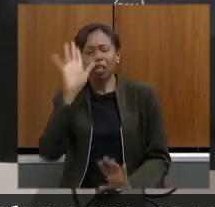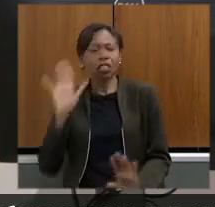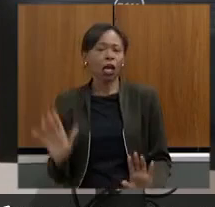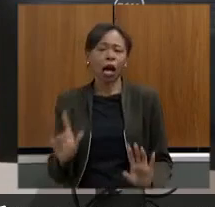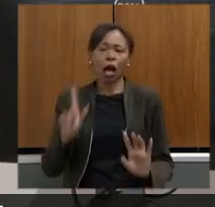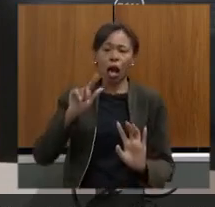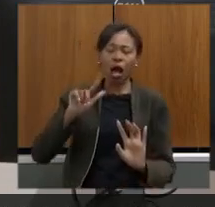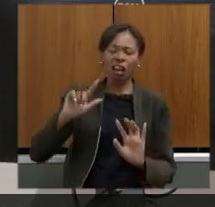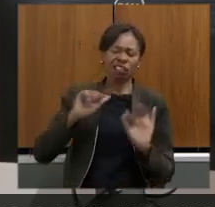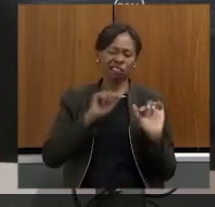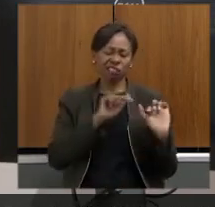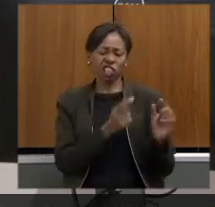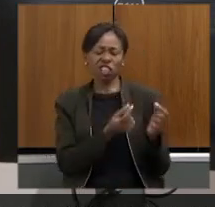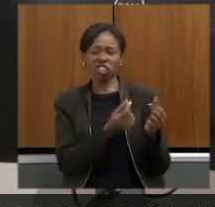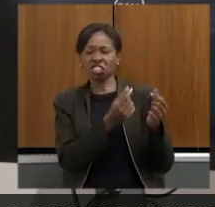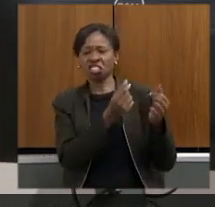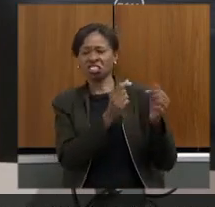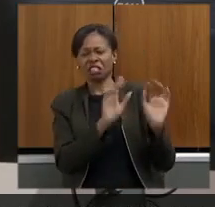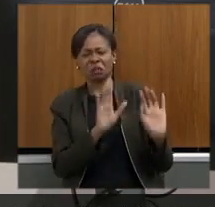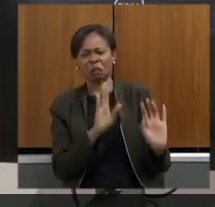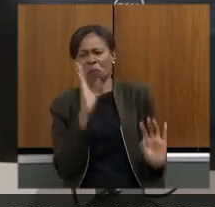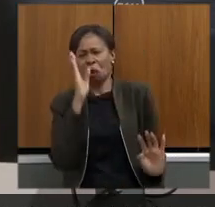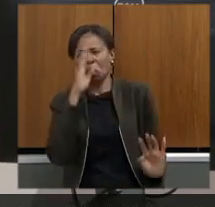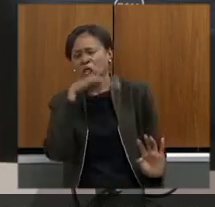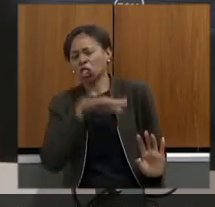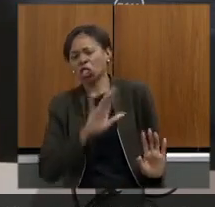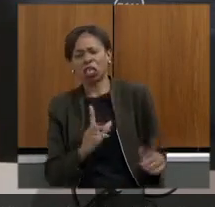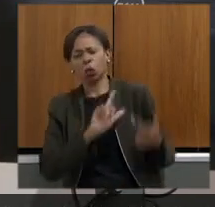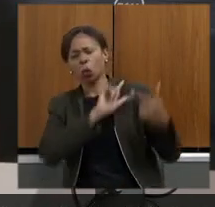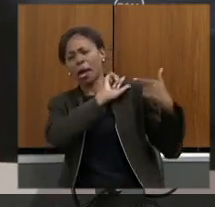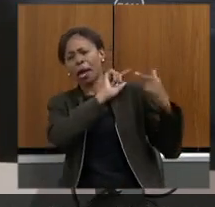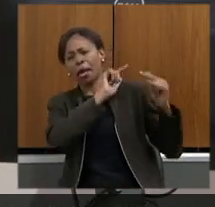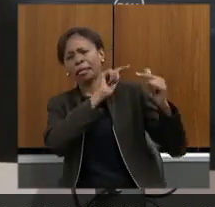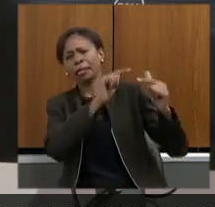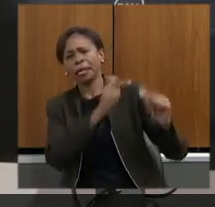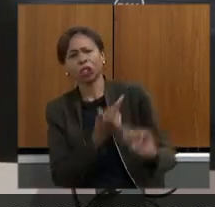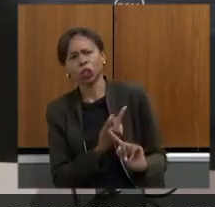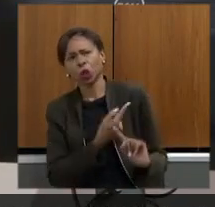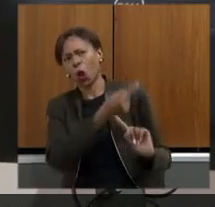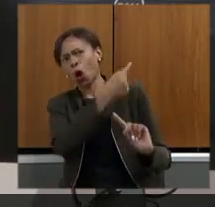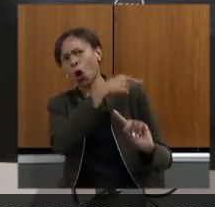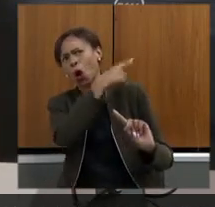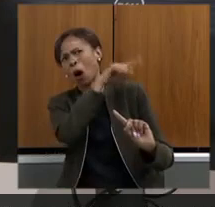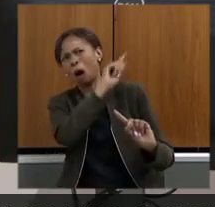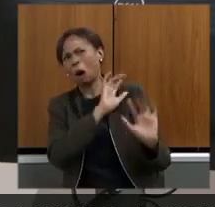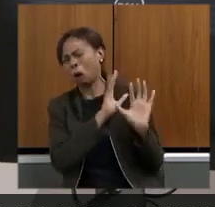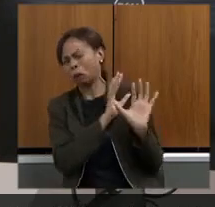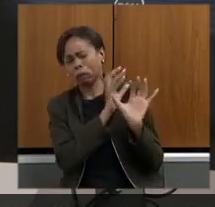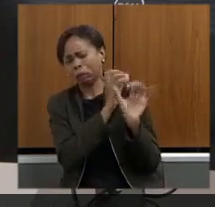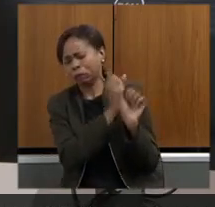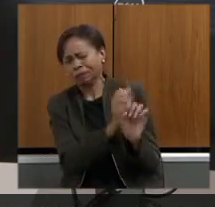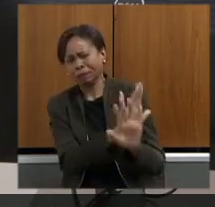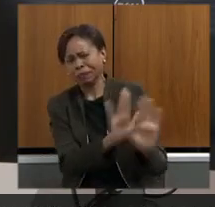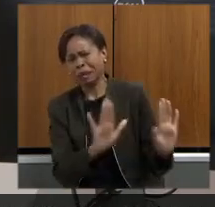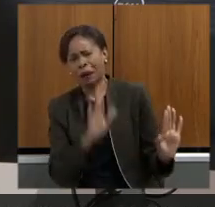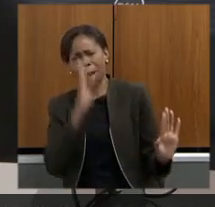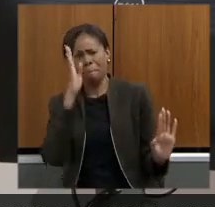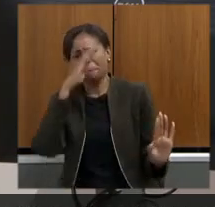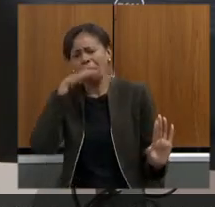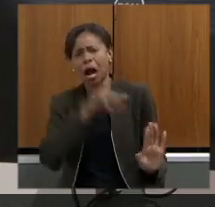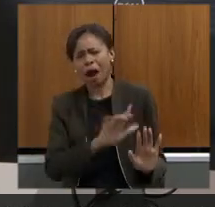herança maldita chora não é Assumimos uma herança maldita fora FHC